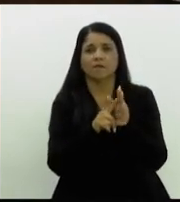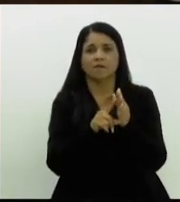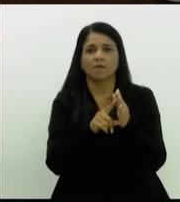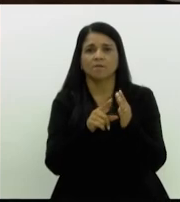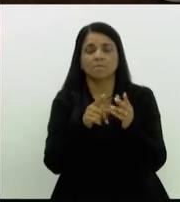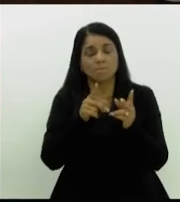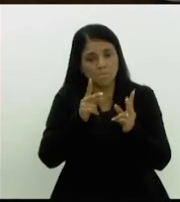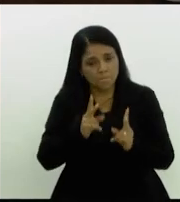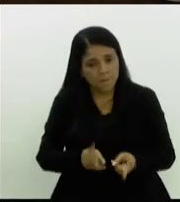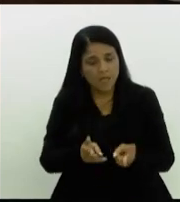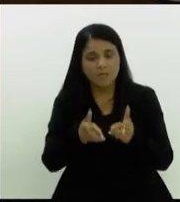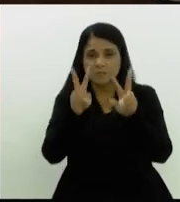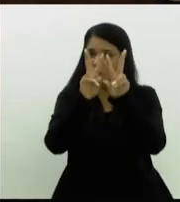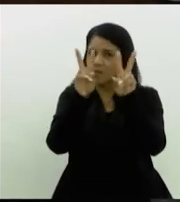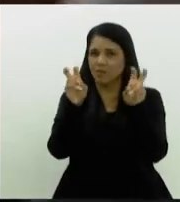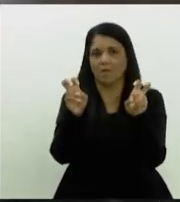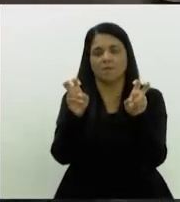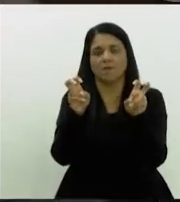no